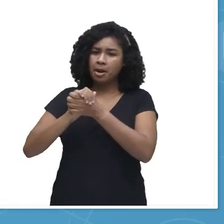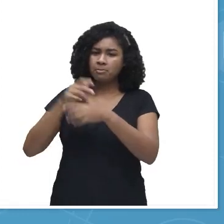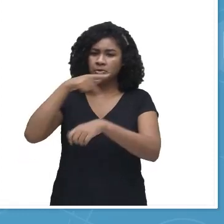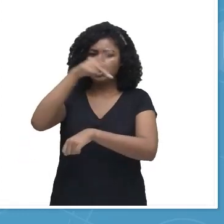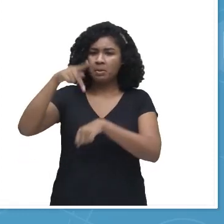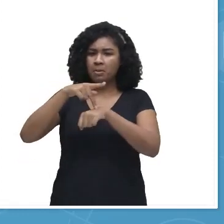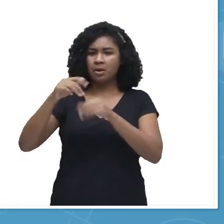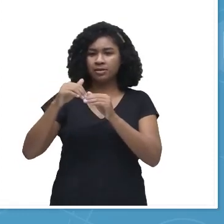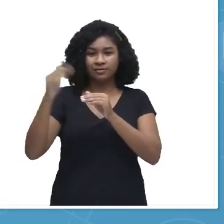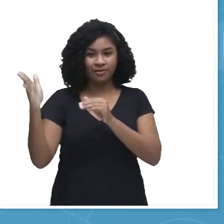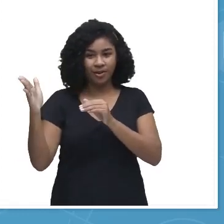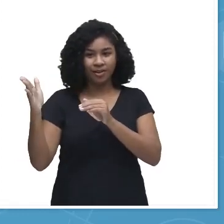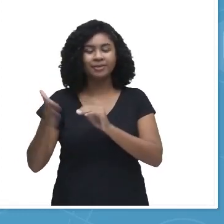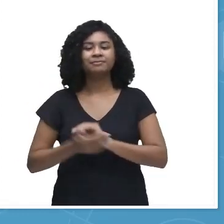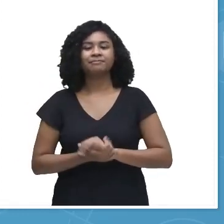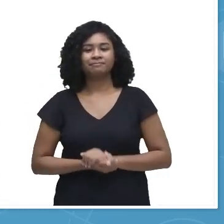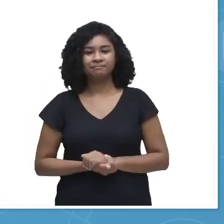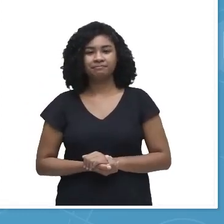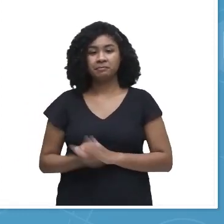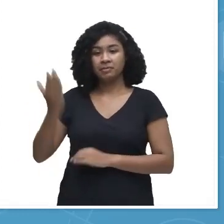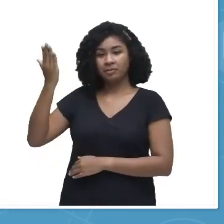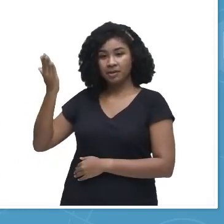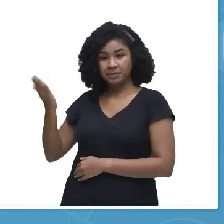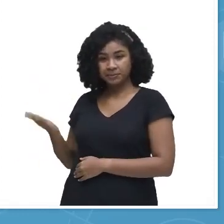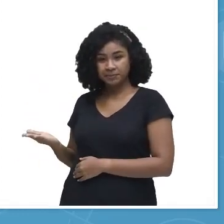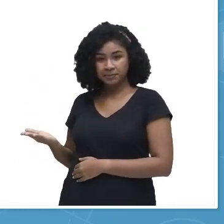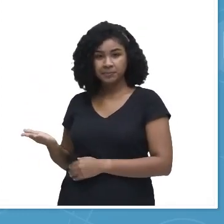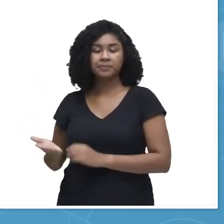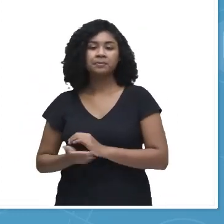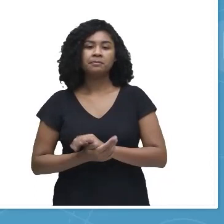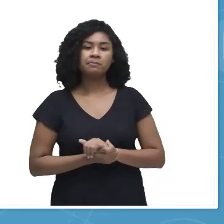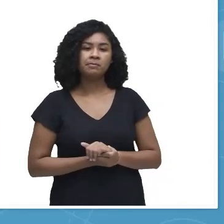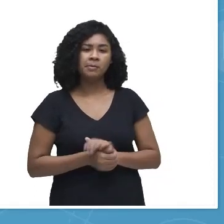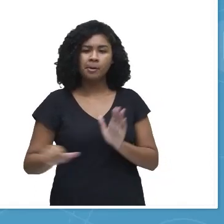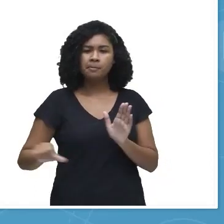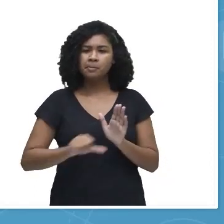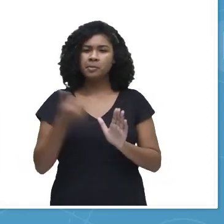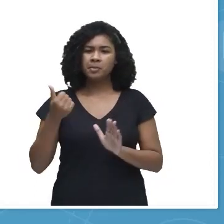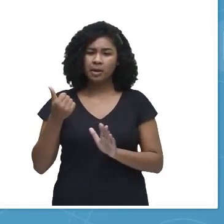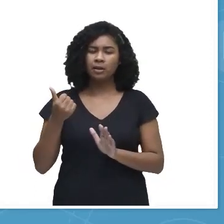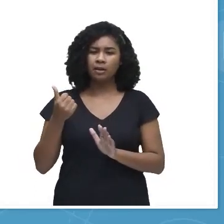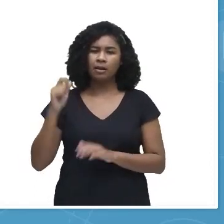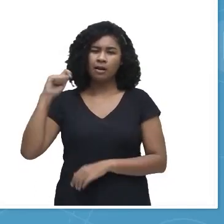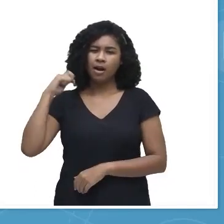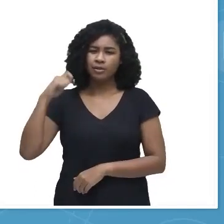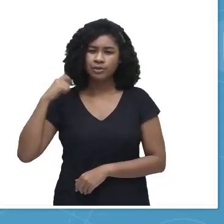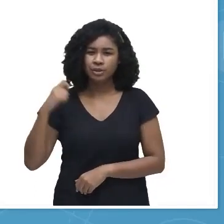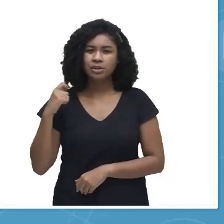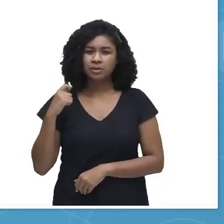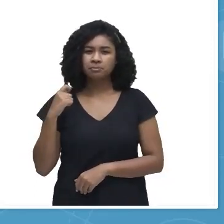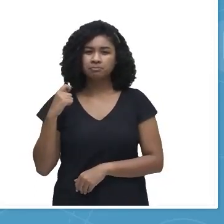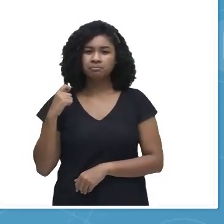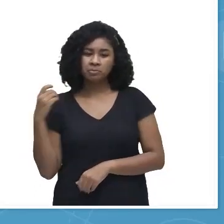Ruth Souza, gente, foi a primeira artista a estrelar uma peça